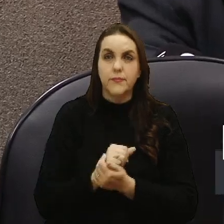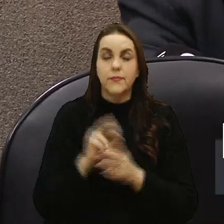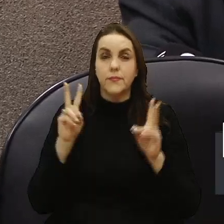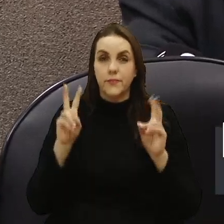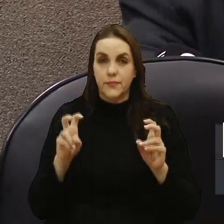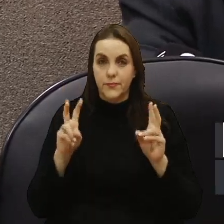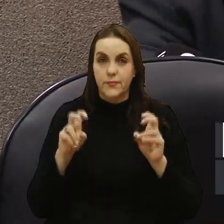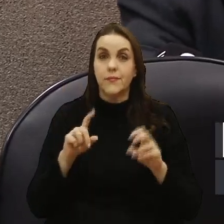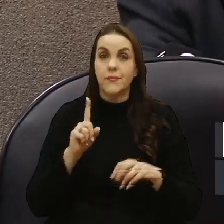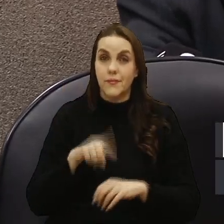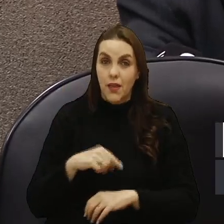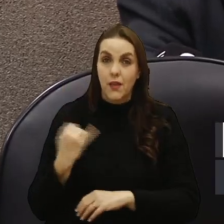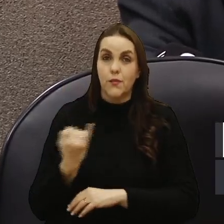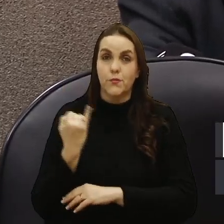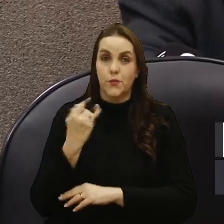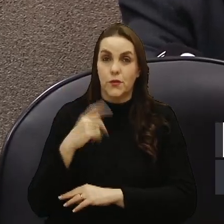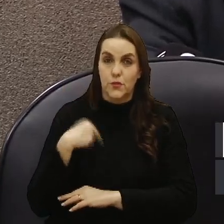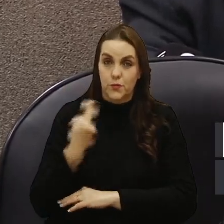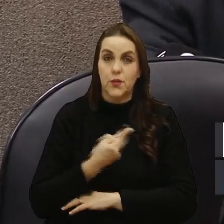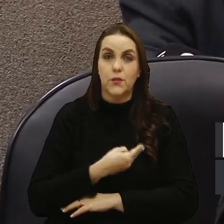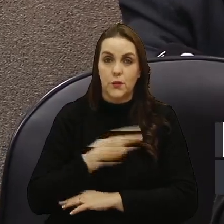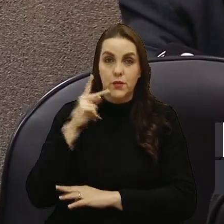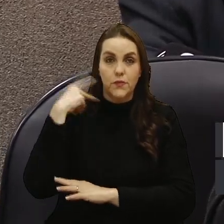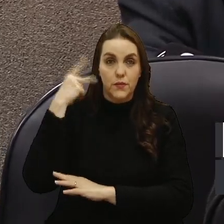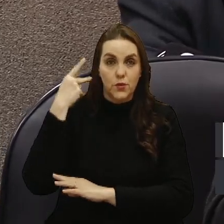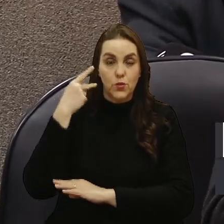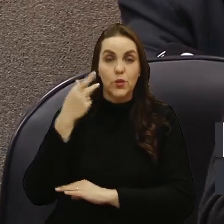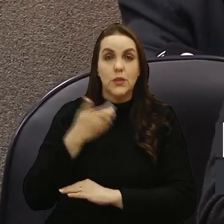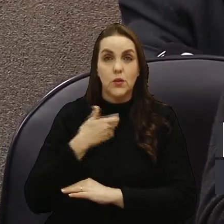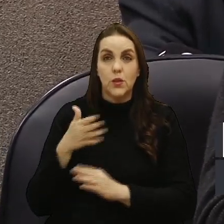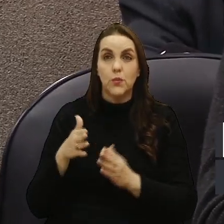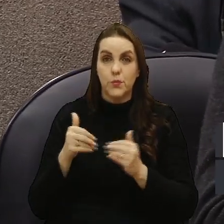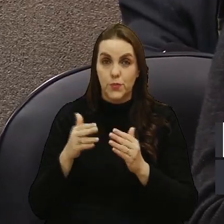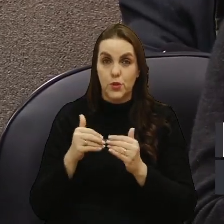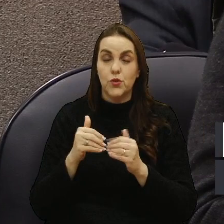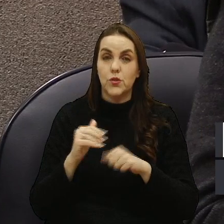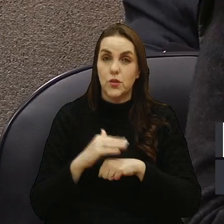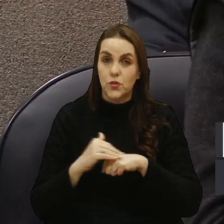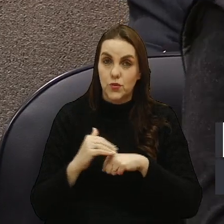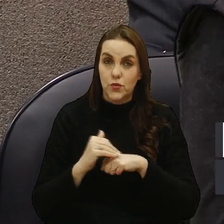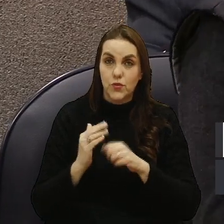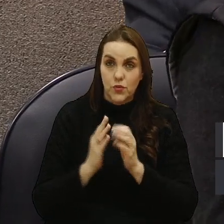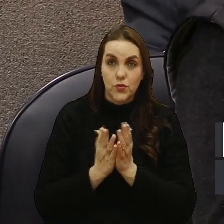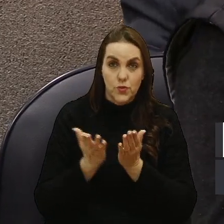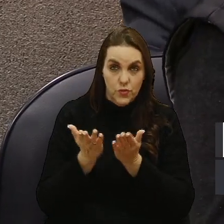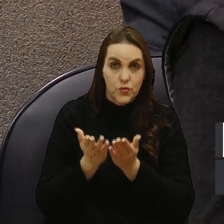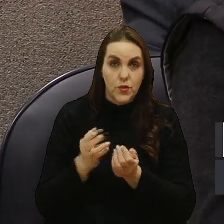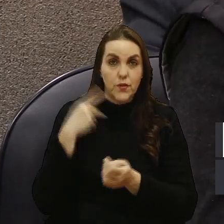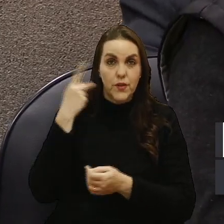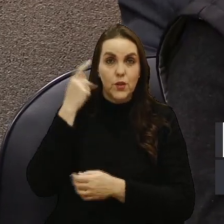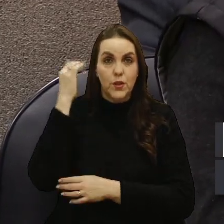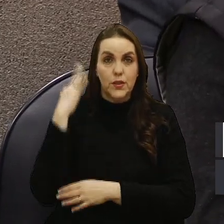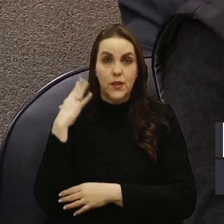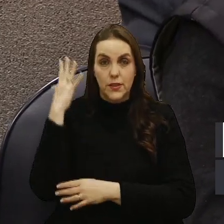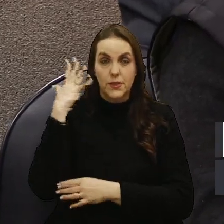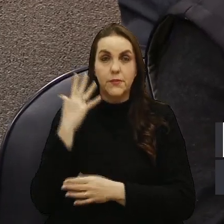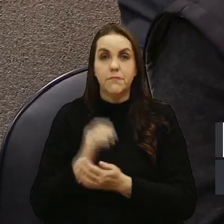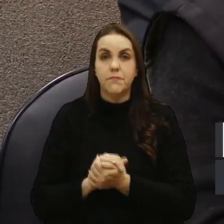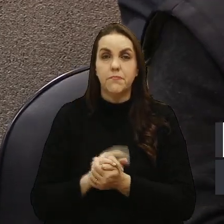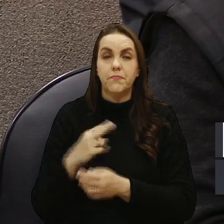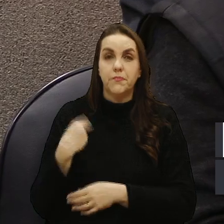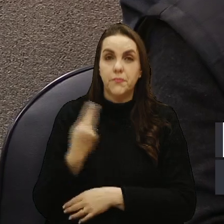é caro para nós parlamentares. Eu queria pedir uma grande gentileza à vereadora Daiane Mello, de que